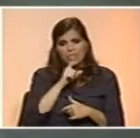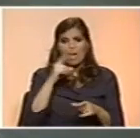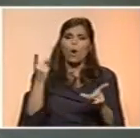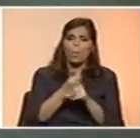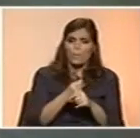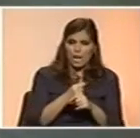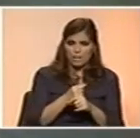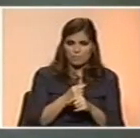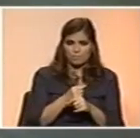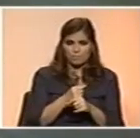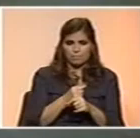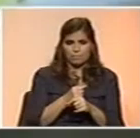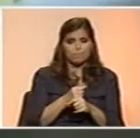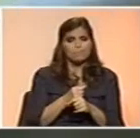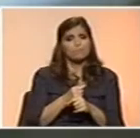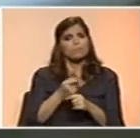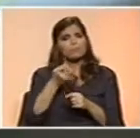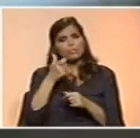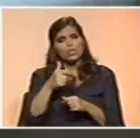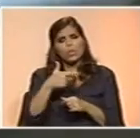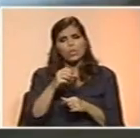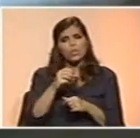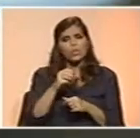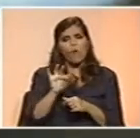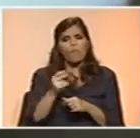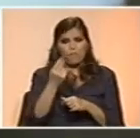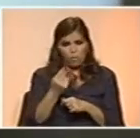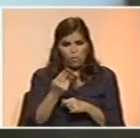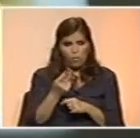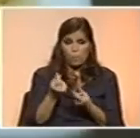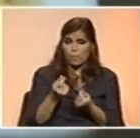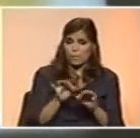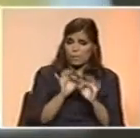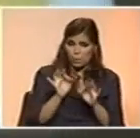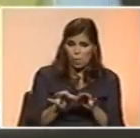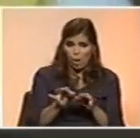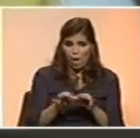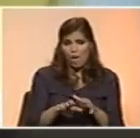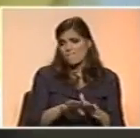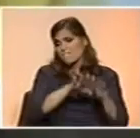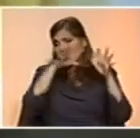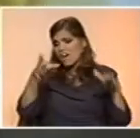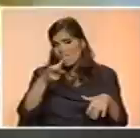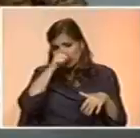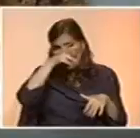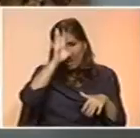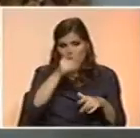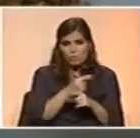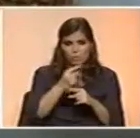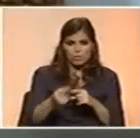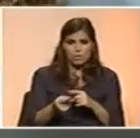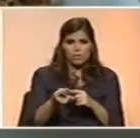comprar um bocado de tofu ou seitan pelo preço que compro muito frango, porque o frango é